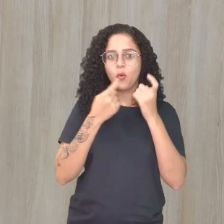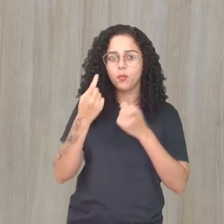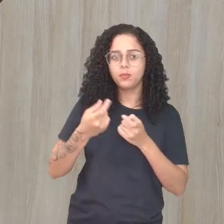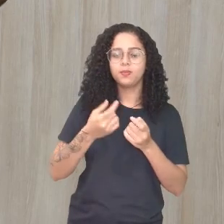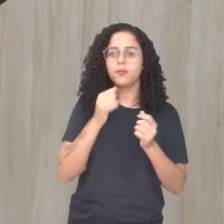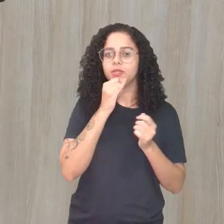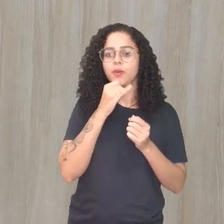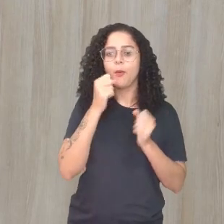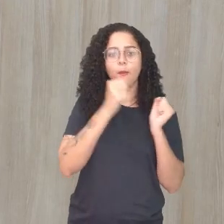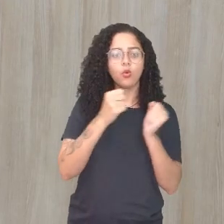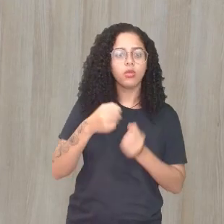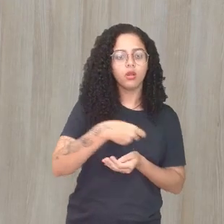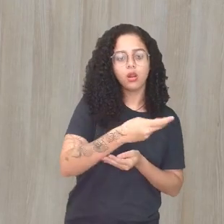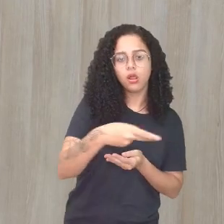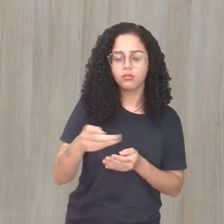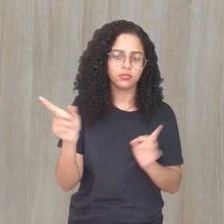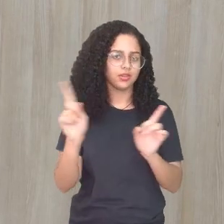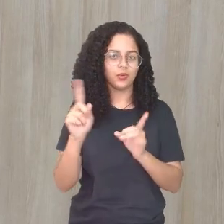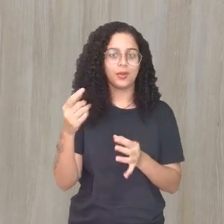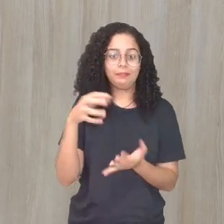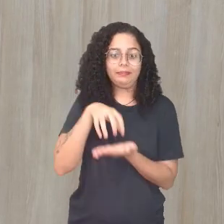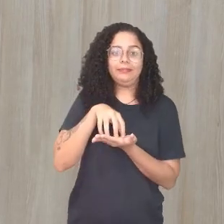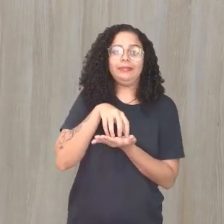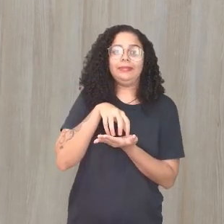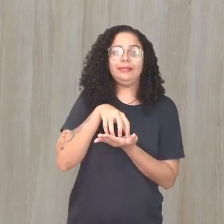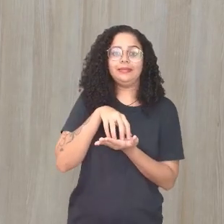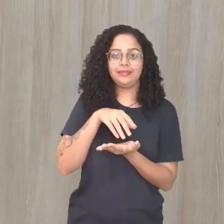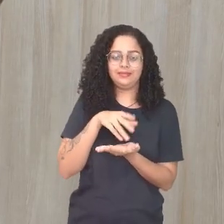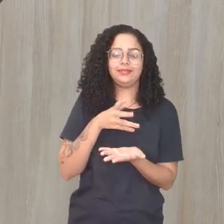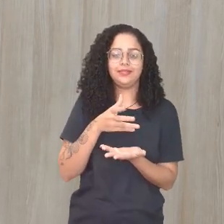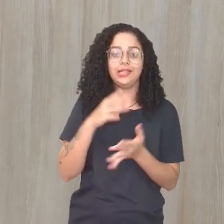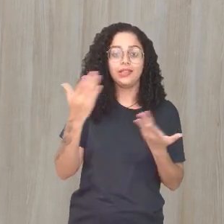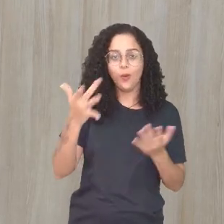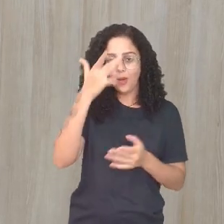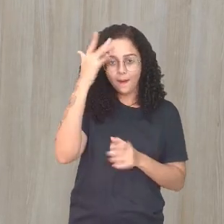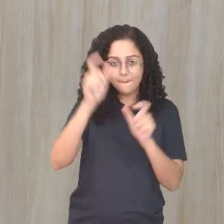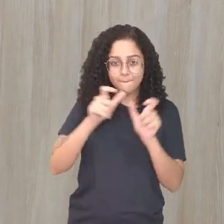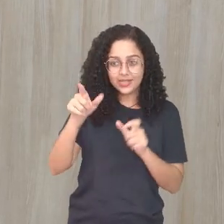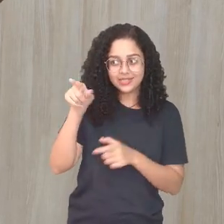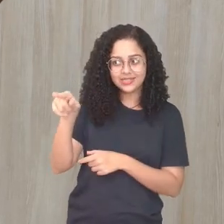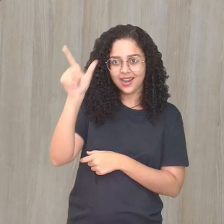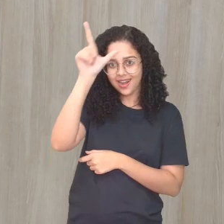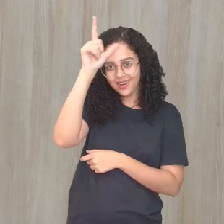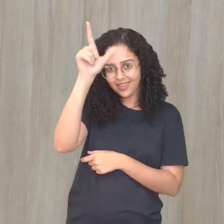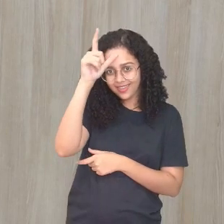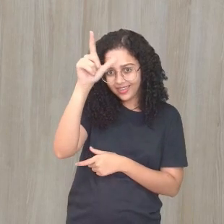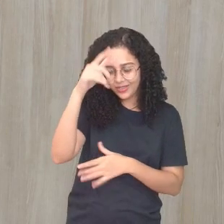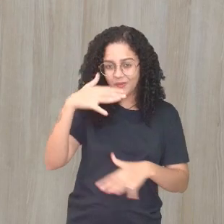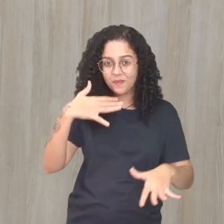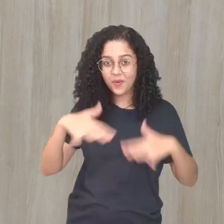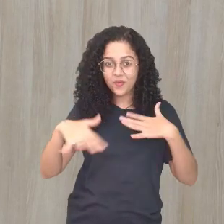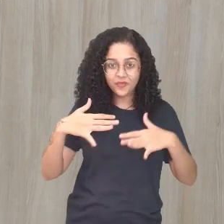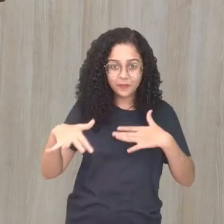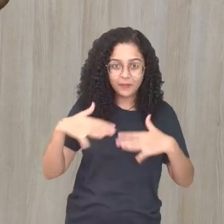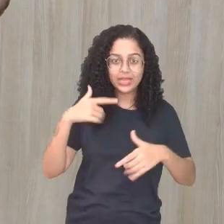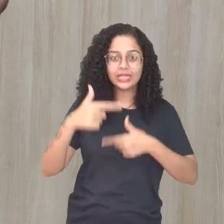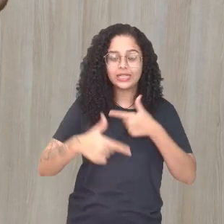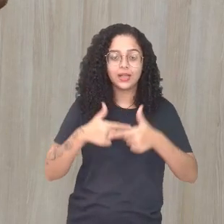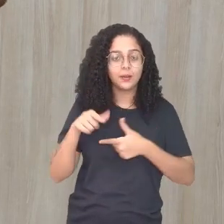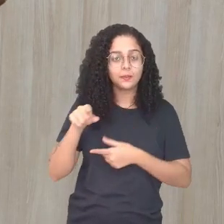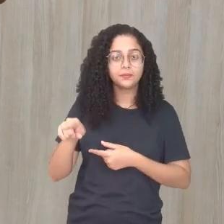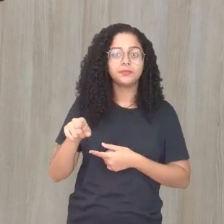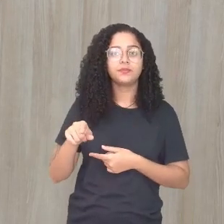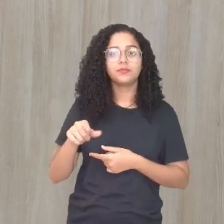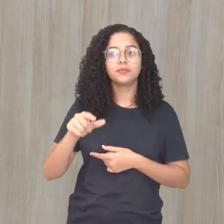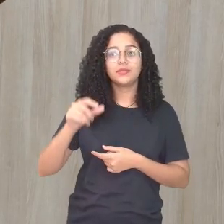poder, quer mais centralizar. Então, essas pessoas, esses líderes, esses movimentos que trabalham com